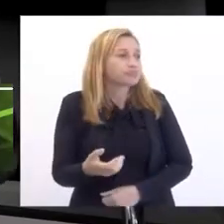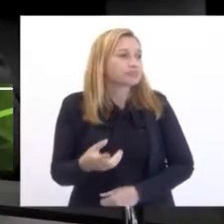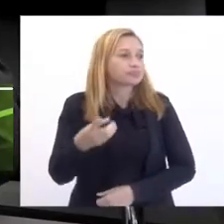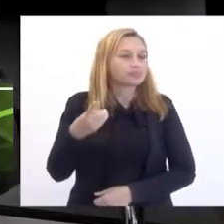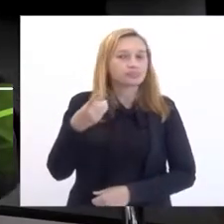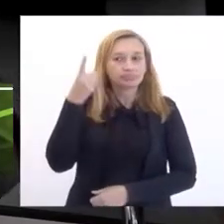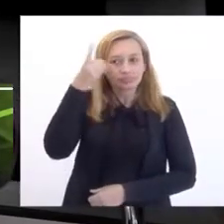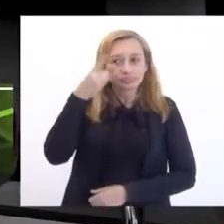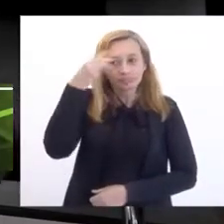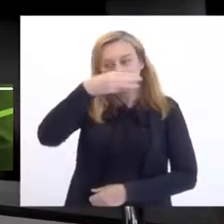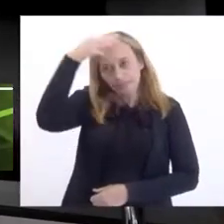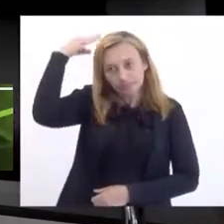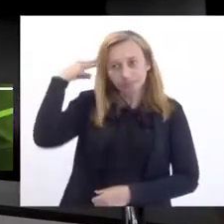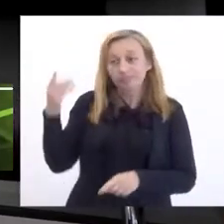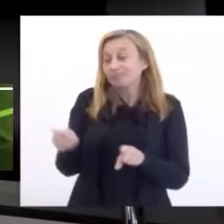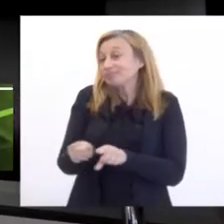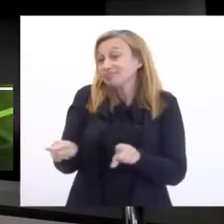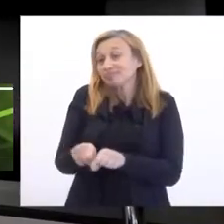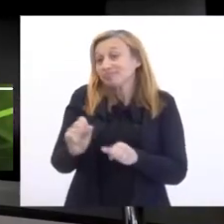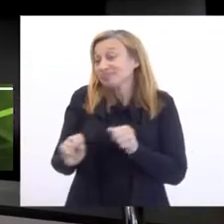Márcio Pacheco fizesse isso também.